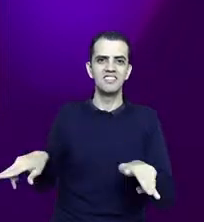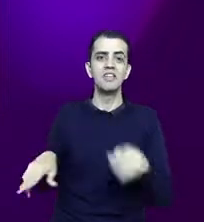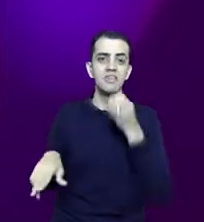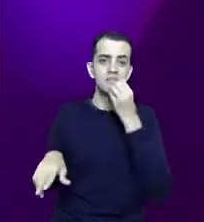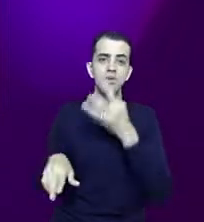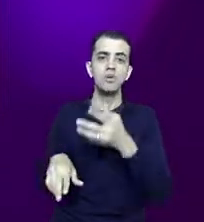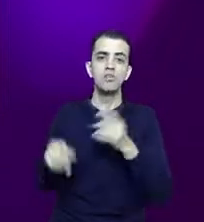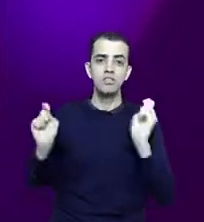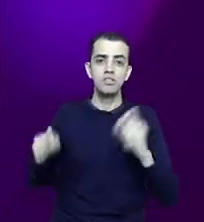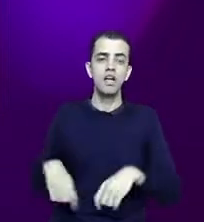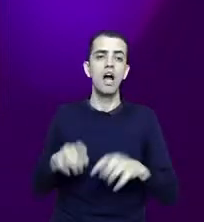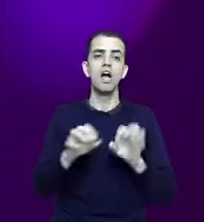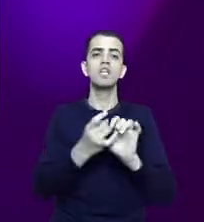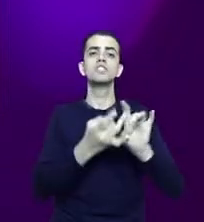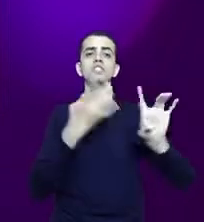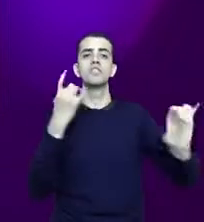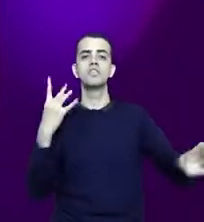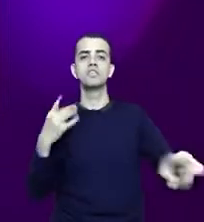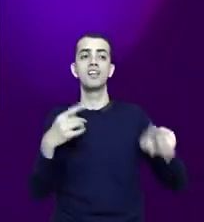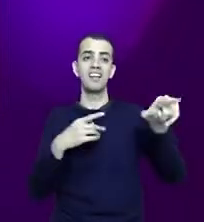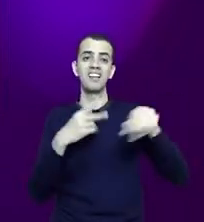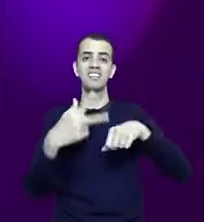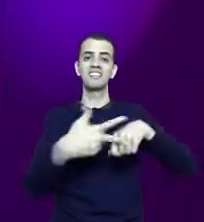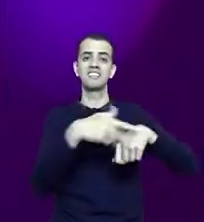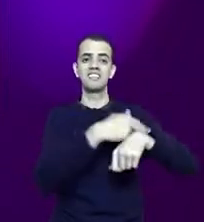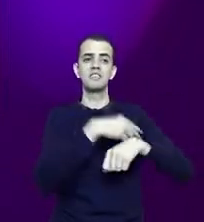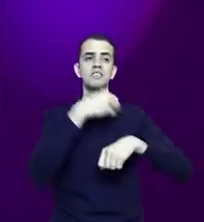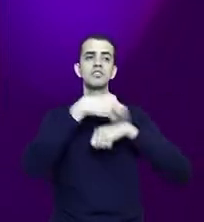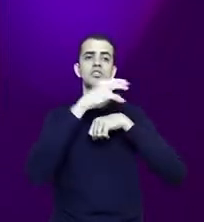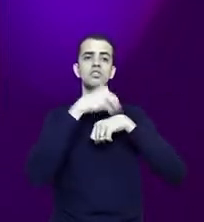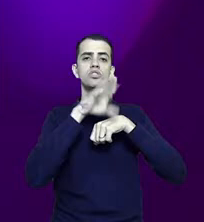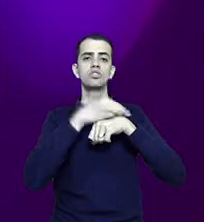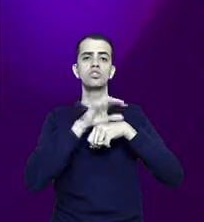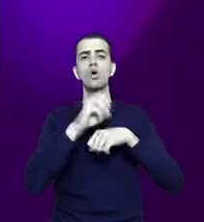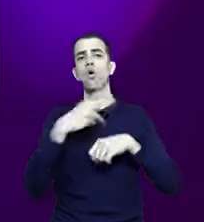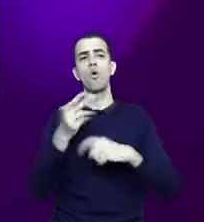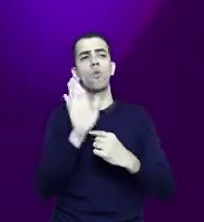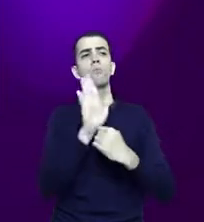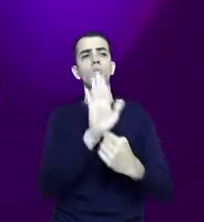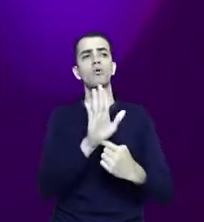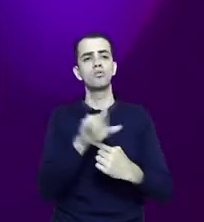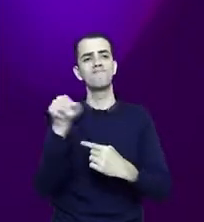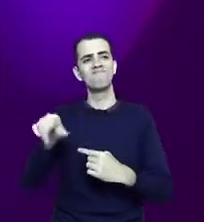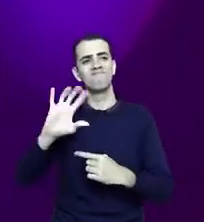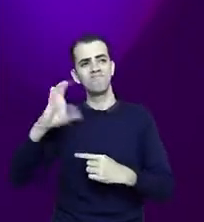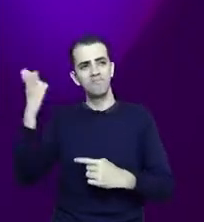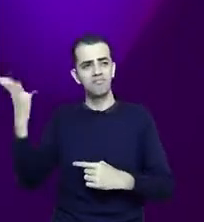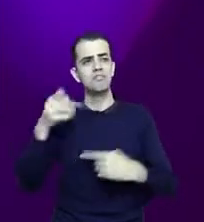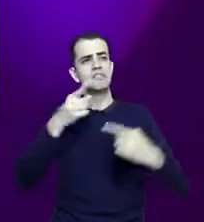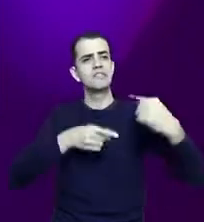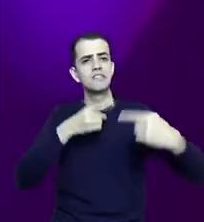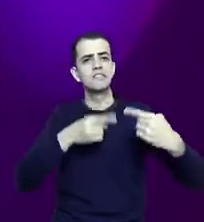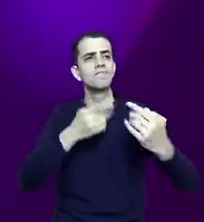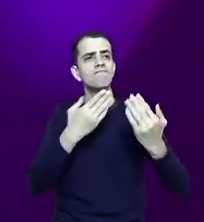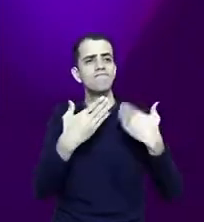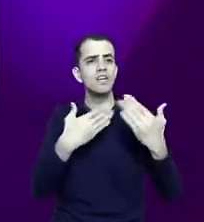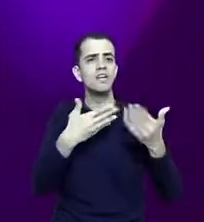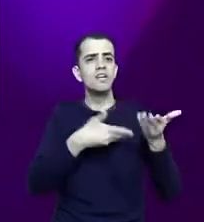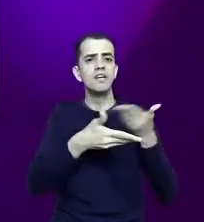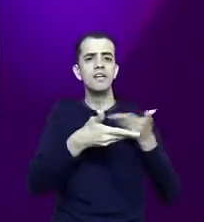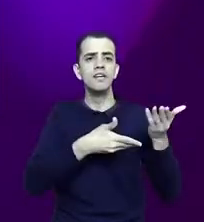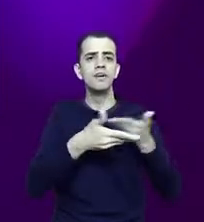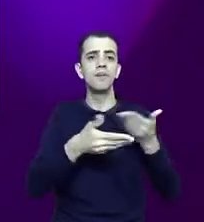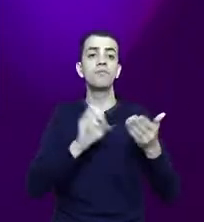telementorar uma cirurgia, é possível você discutir um caso clínico, é possível você interagir com qualquer tipo e com um grande grupo